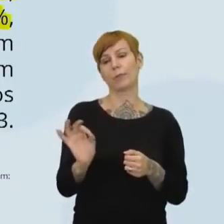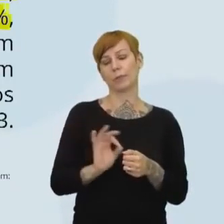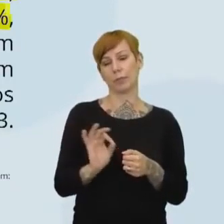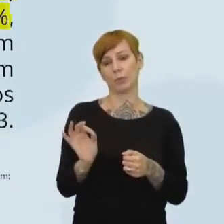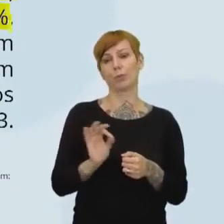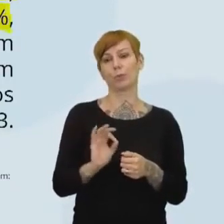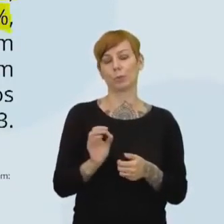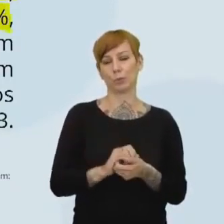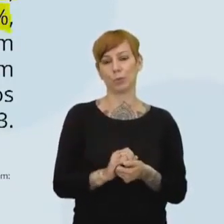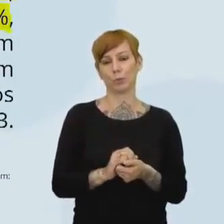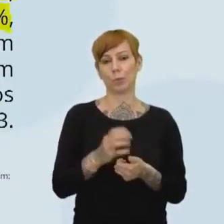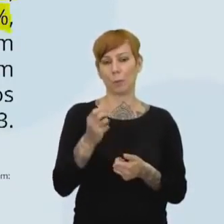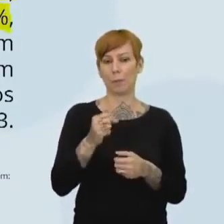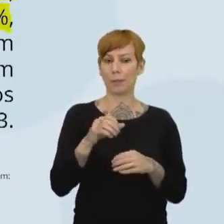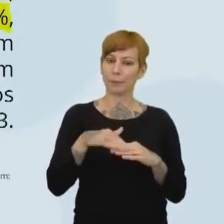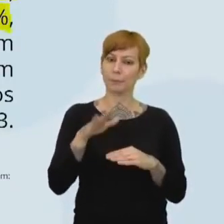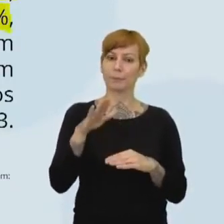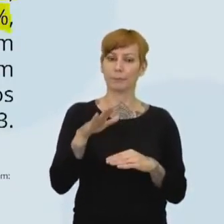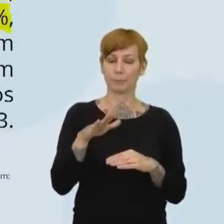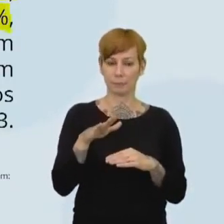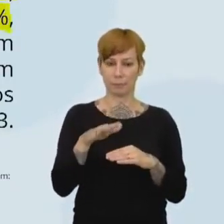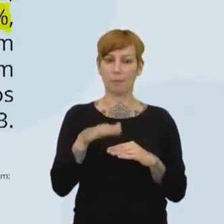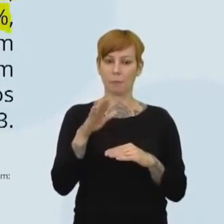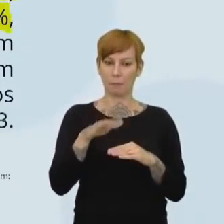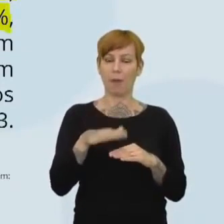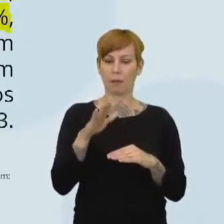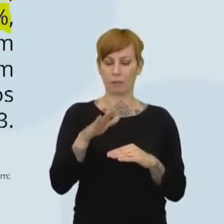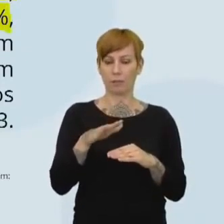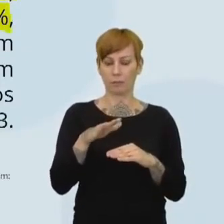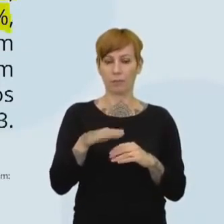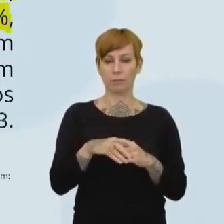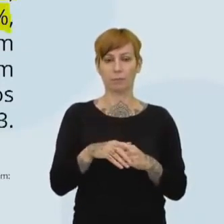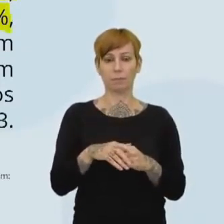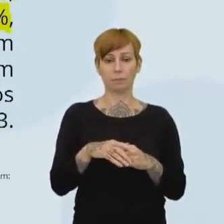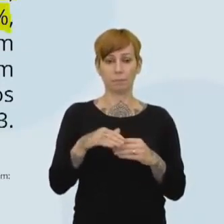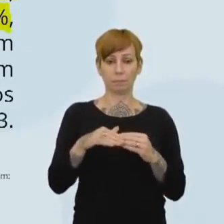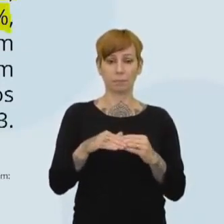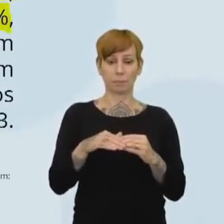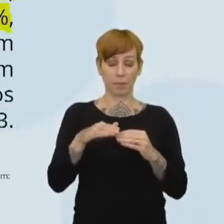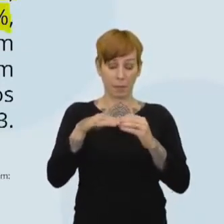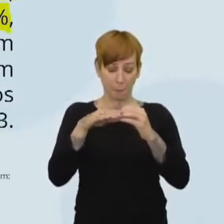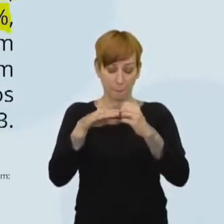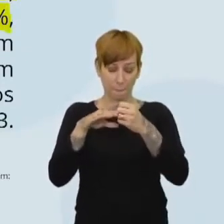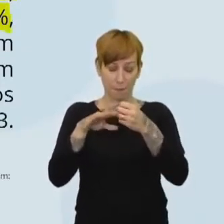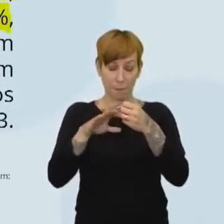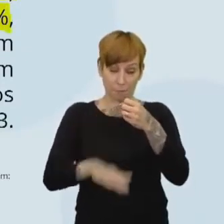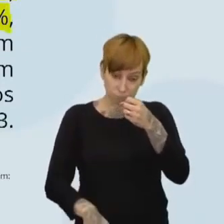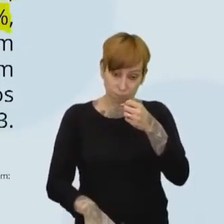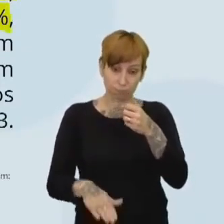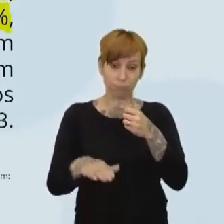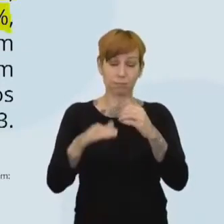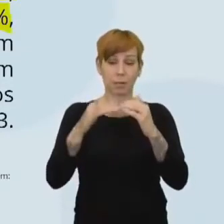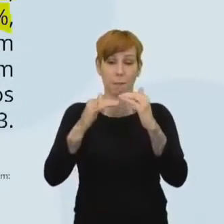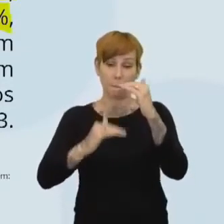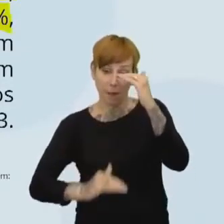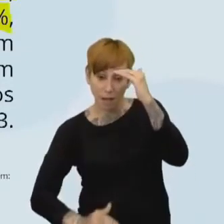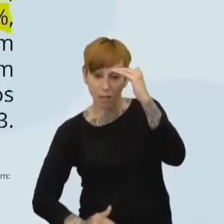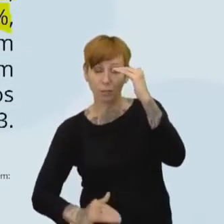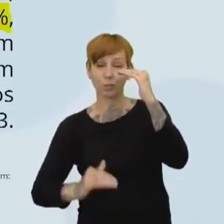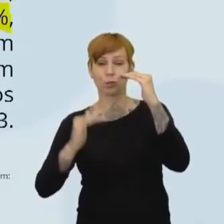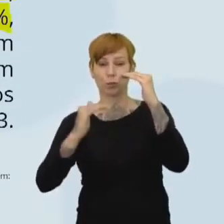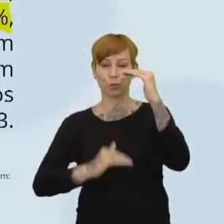29%, brancos, 18%. Abaixo da média geral, 21,